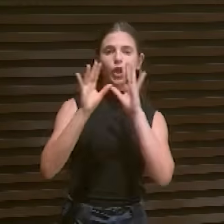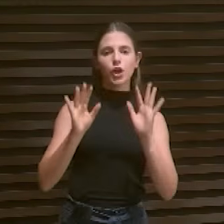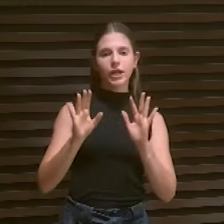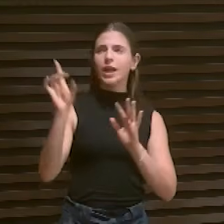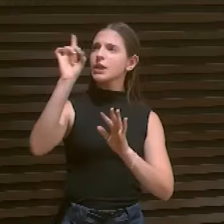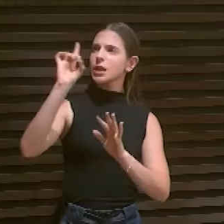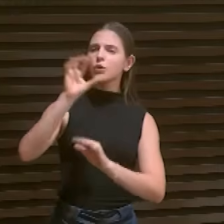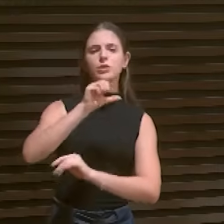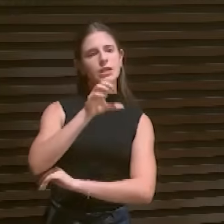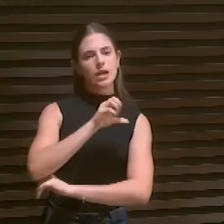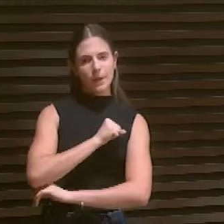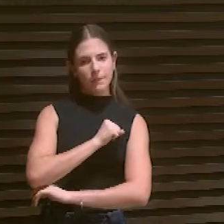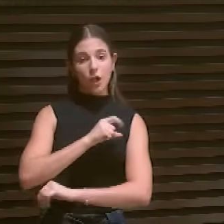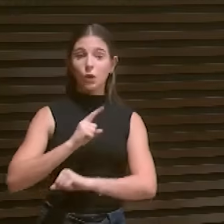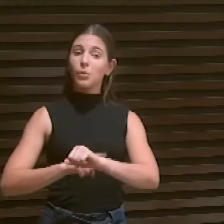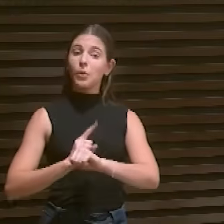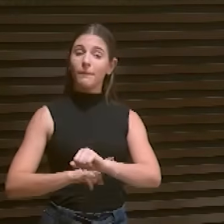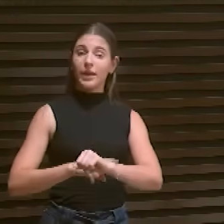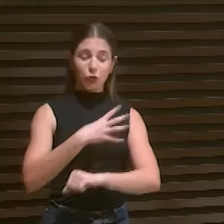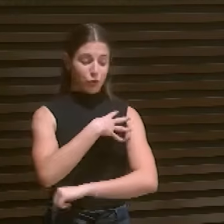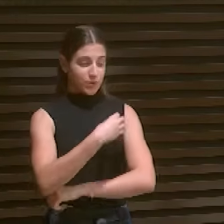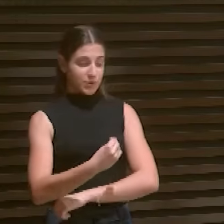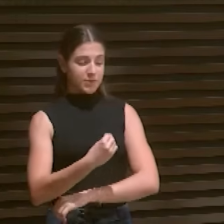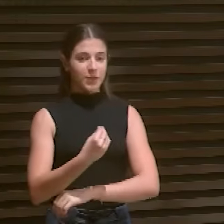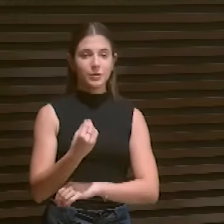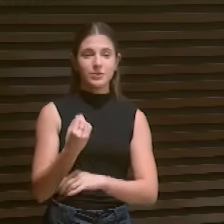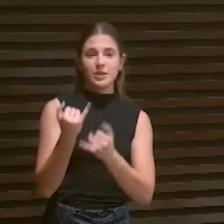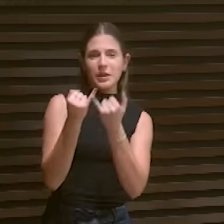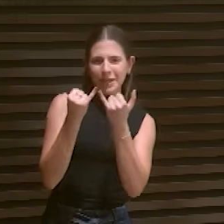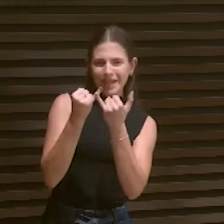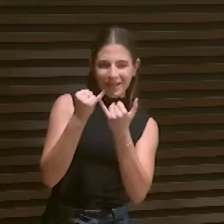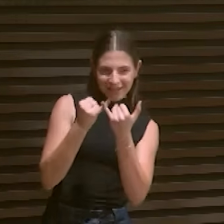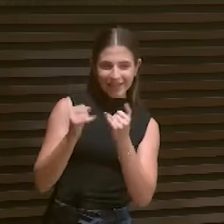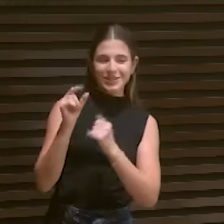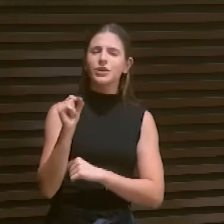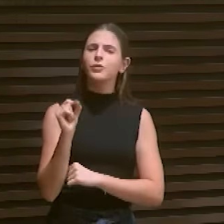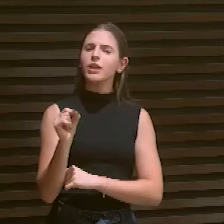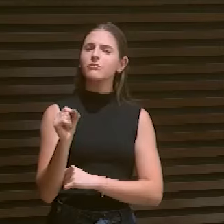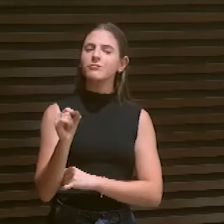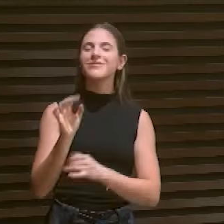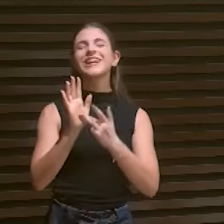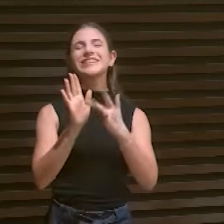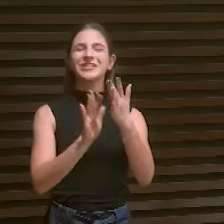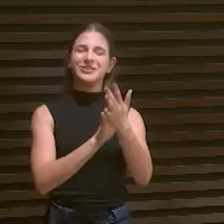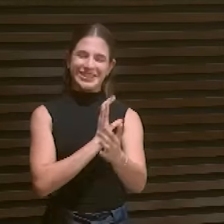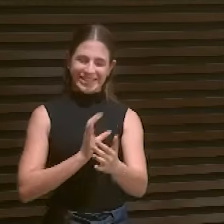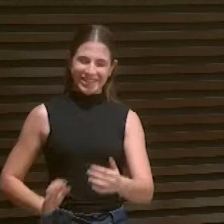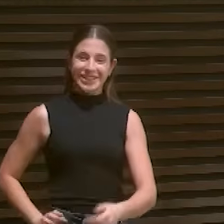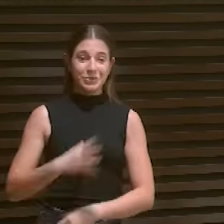é quando seus filhos se parecem com quem? Se parecem com o Filho amado, Jesus Cristo. Ele